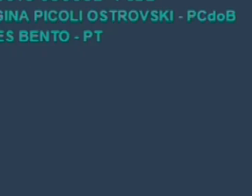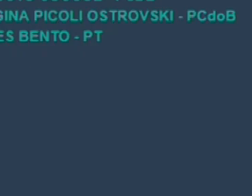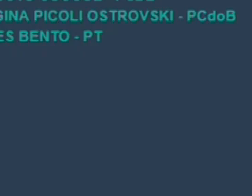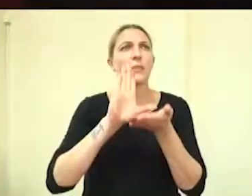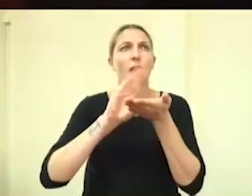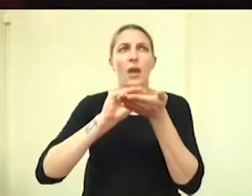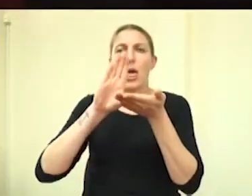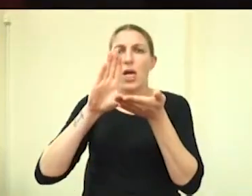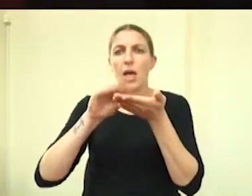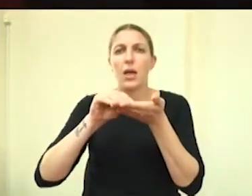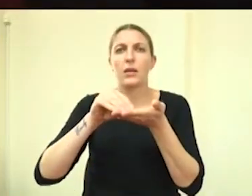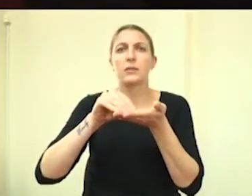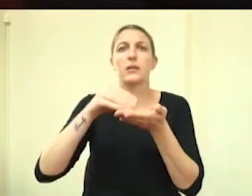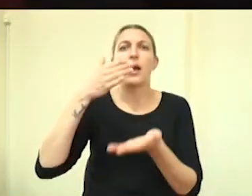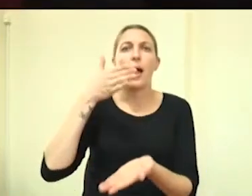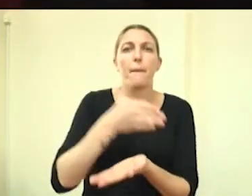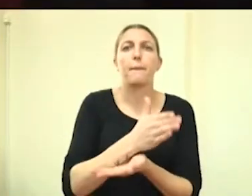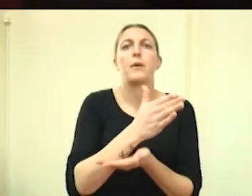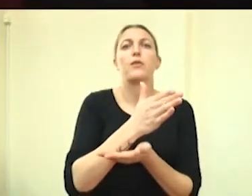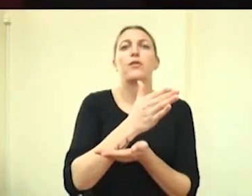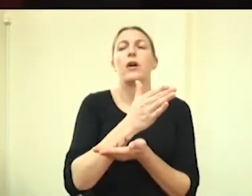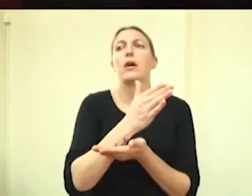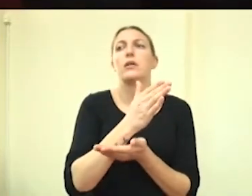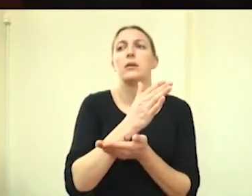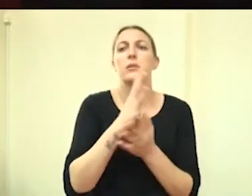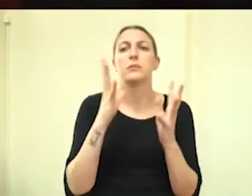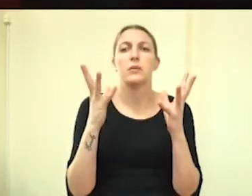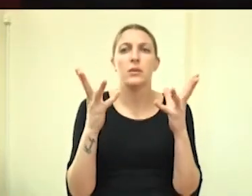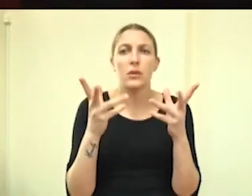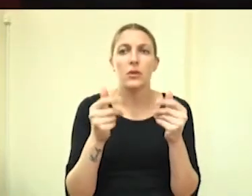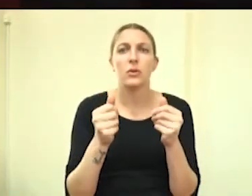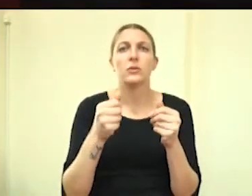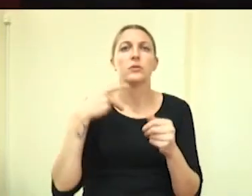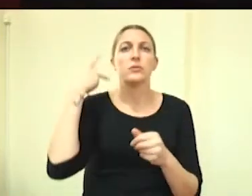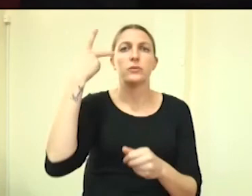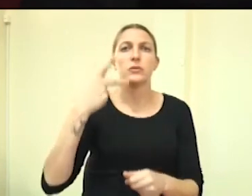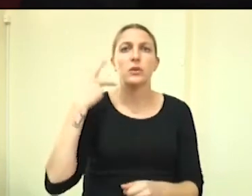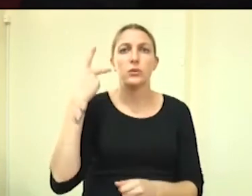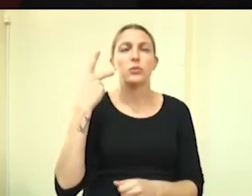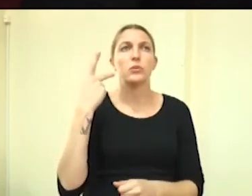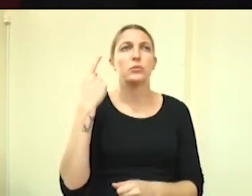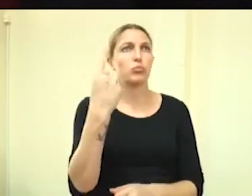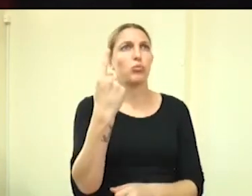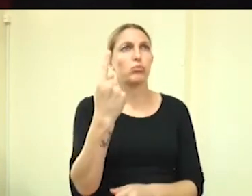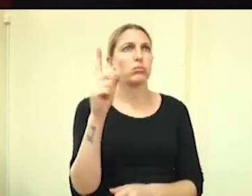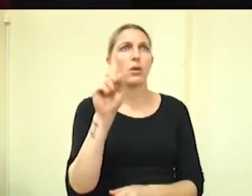Ata aprovada pela maioria dos senhores vereadores com uma abstenção.